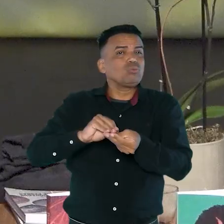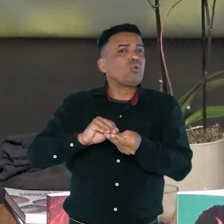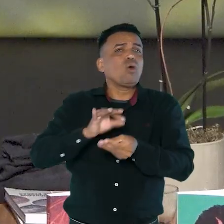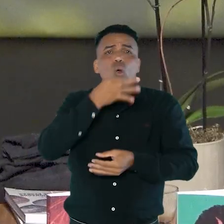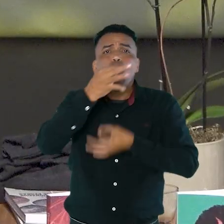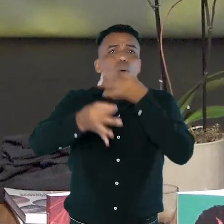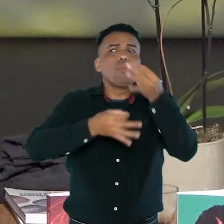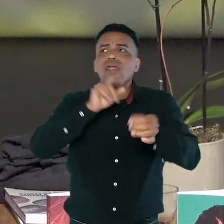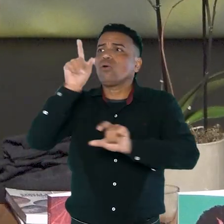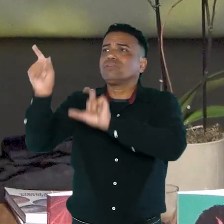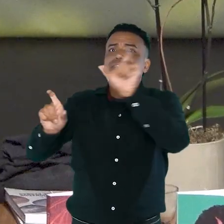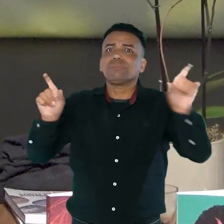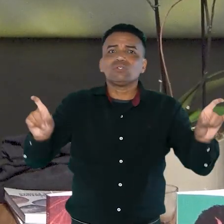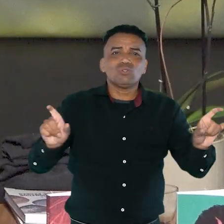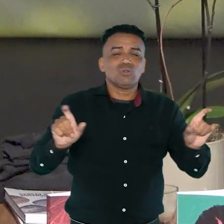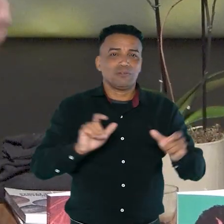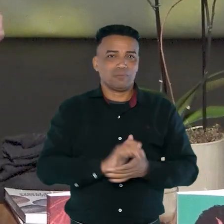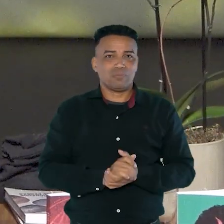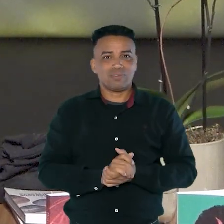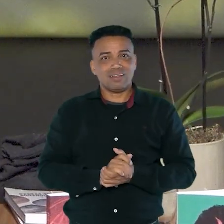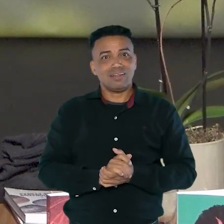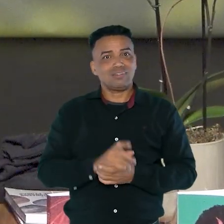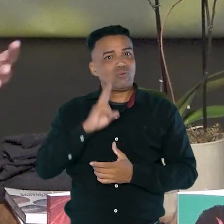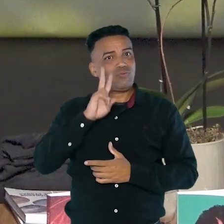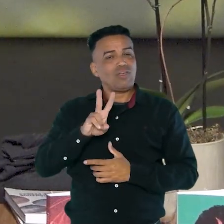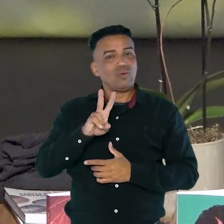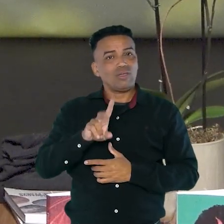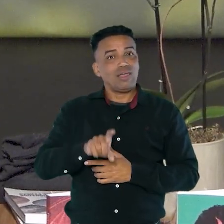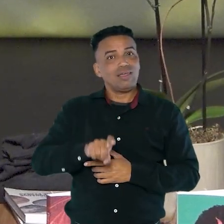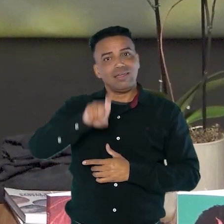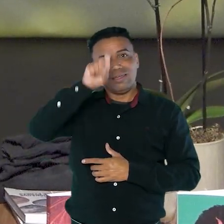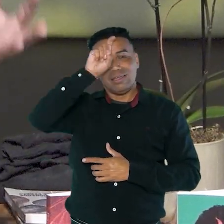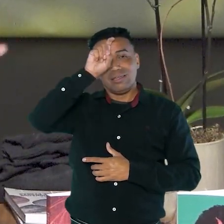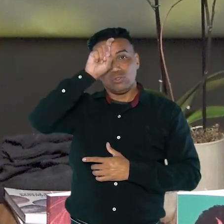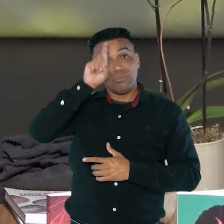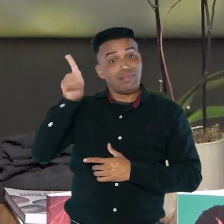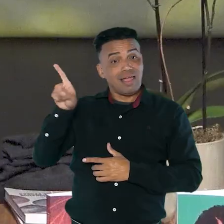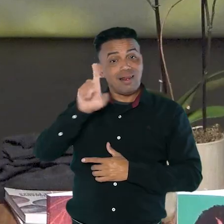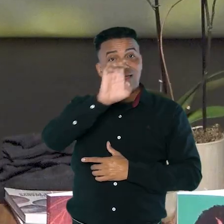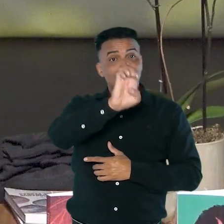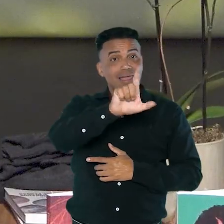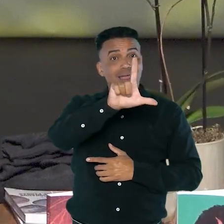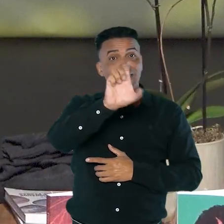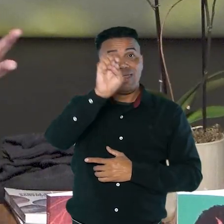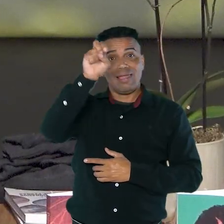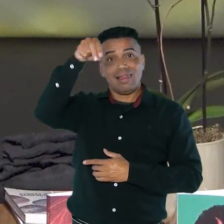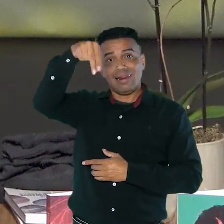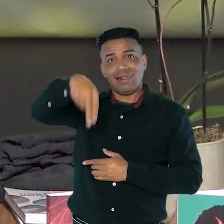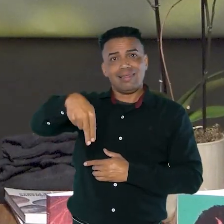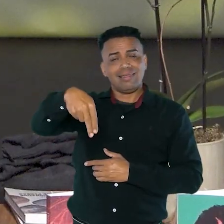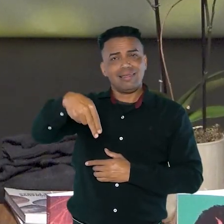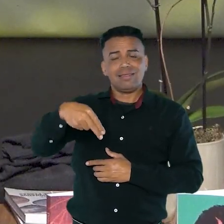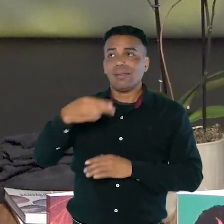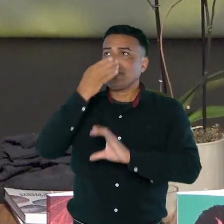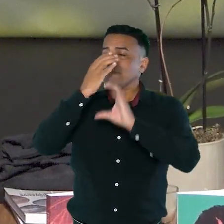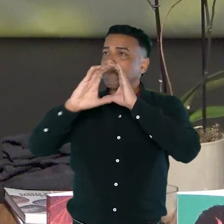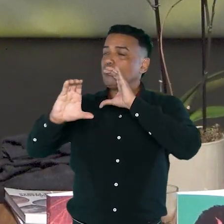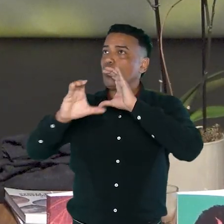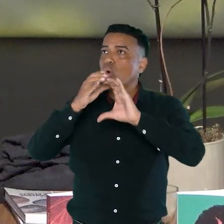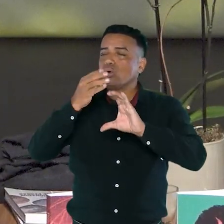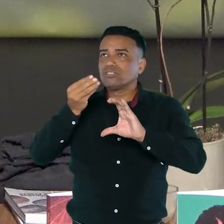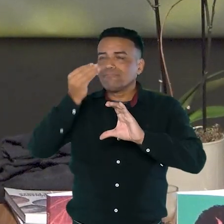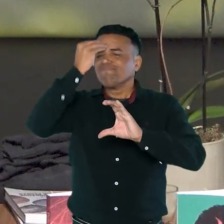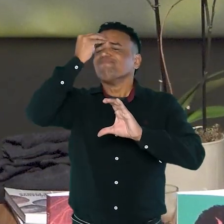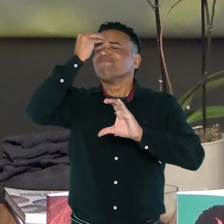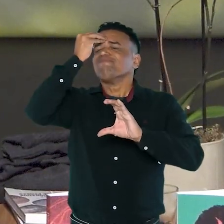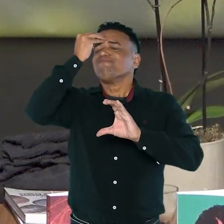livro. Eu estou ouvindo o Zumbi da Ellen, já tem uns 15 dias, e essa música não sai da minha